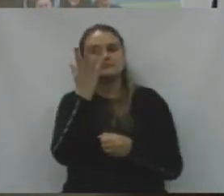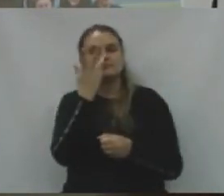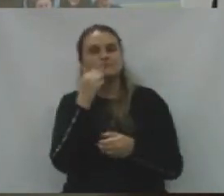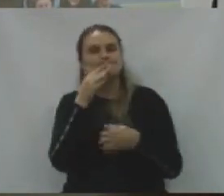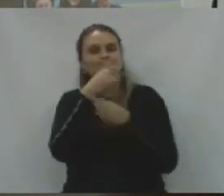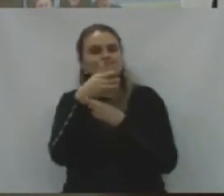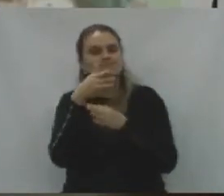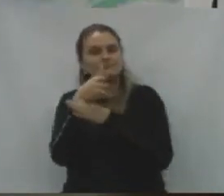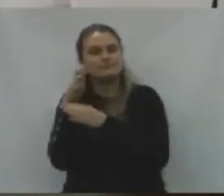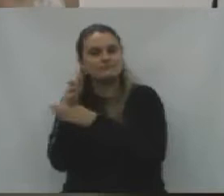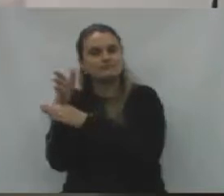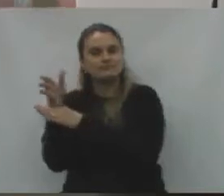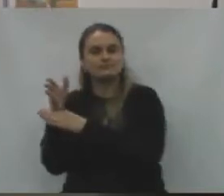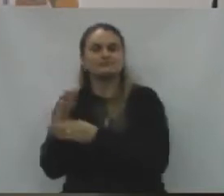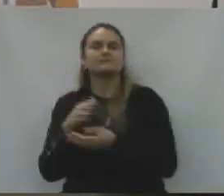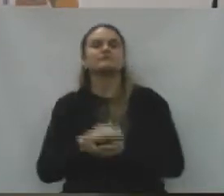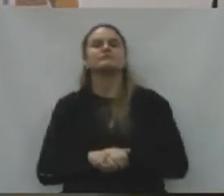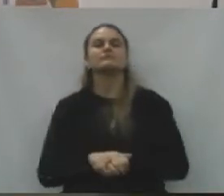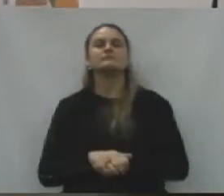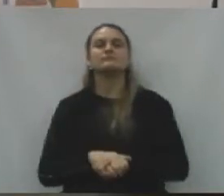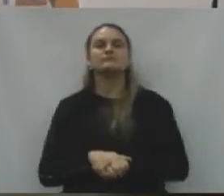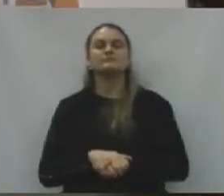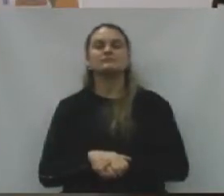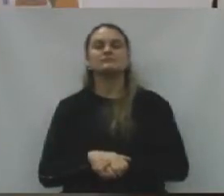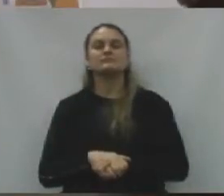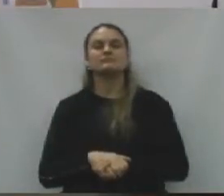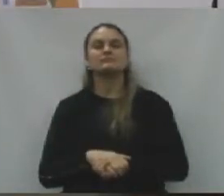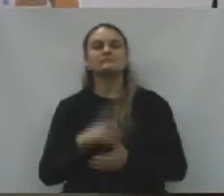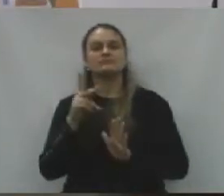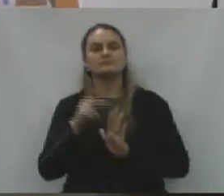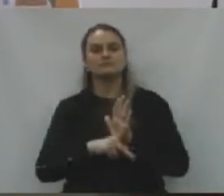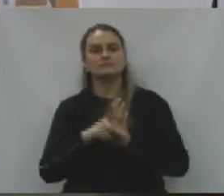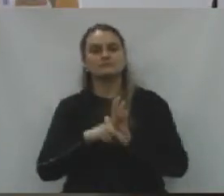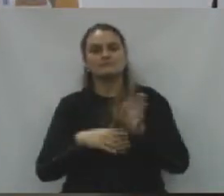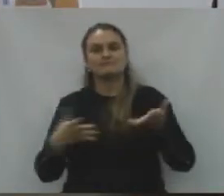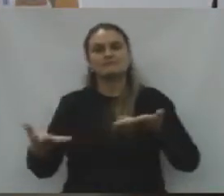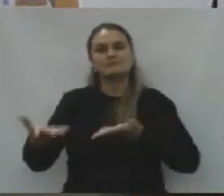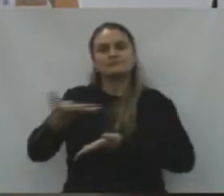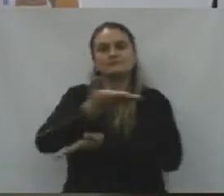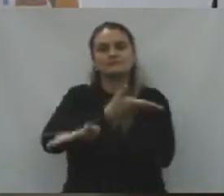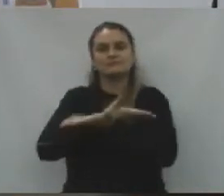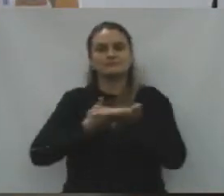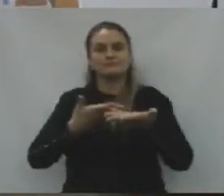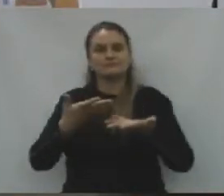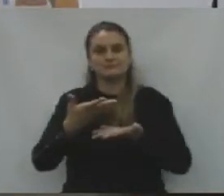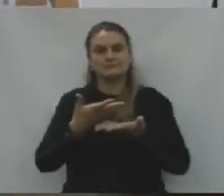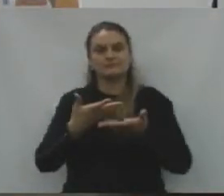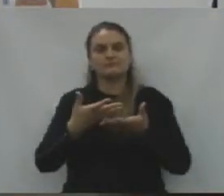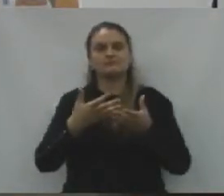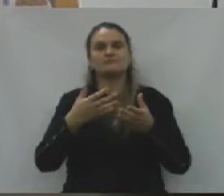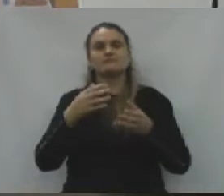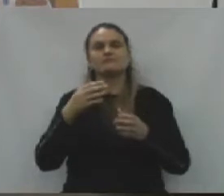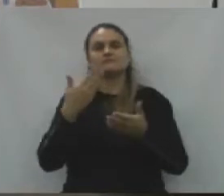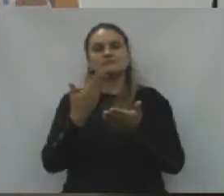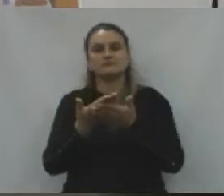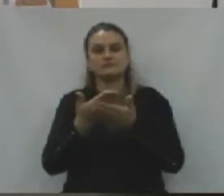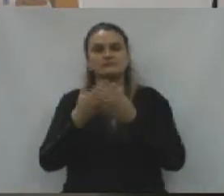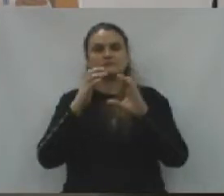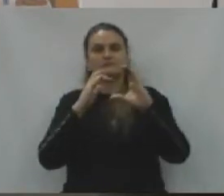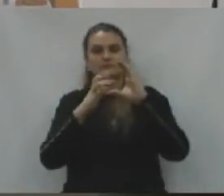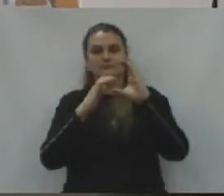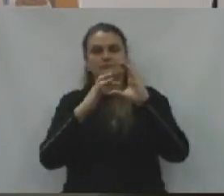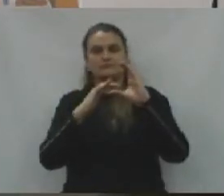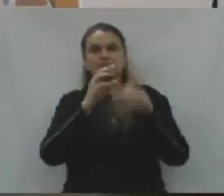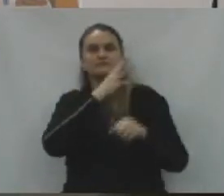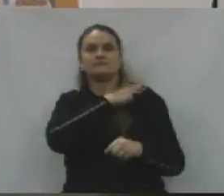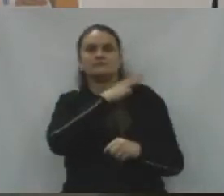se inserindo e participando da comunidade nesse compromisso. O projeto é envolver, com a iniciativa do Coltec, os alunos de